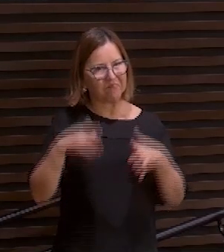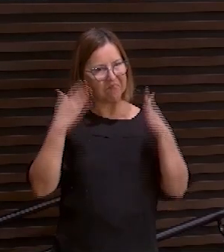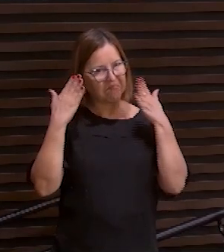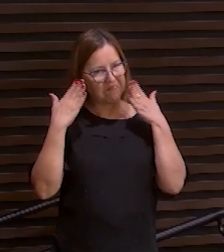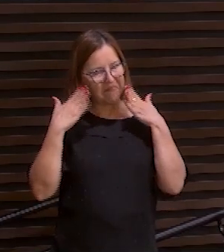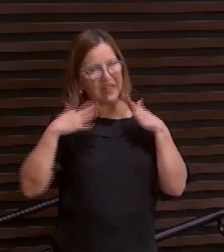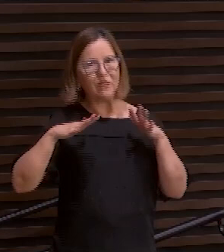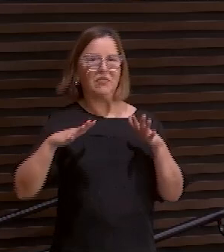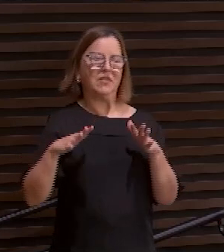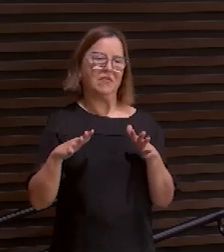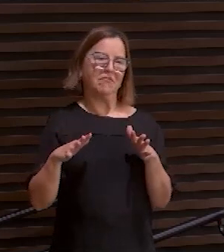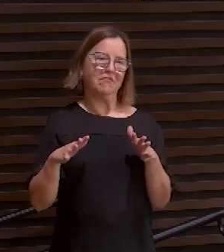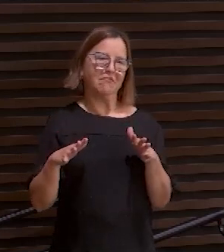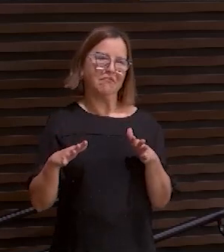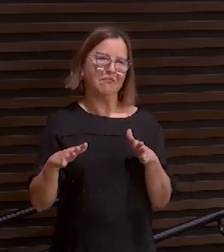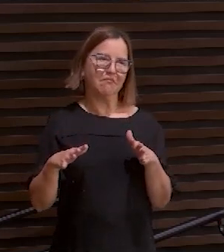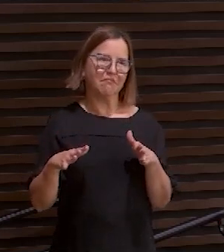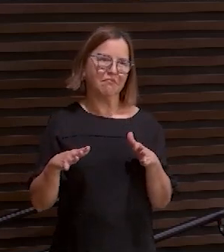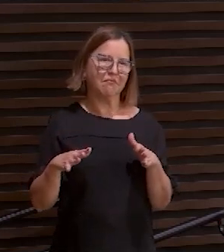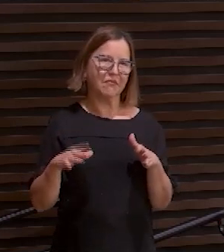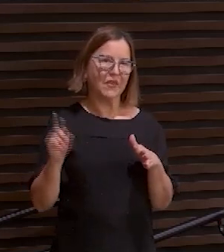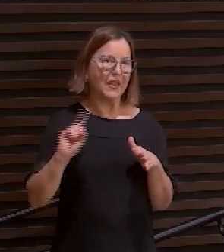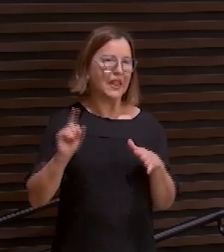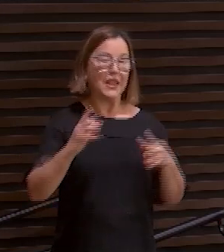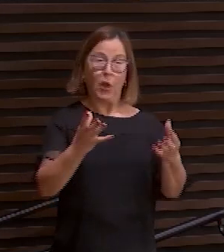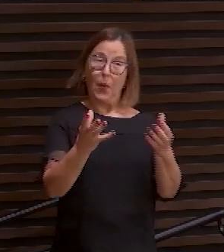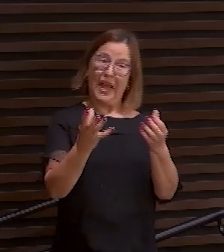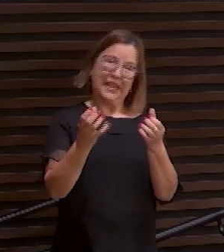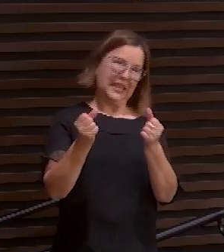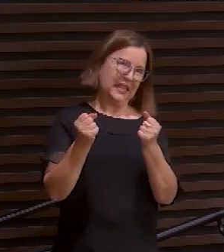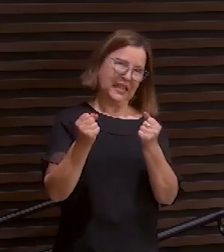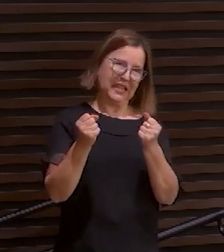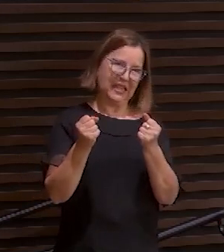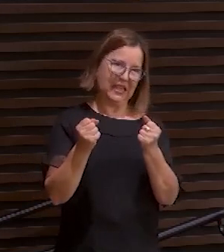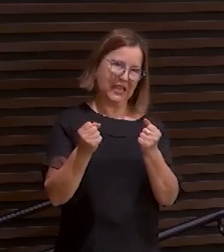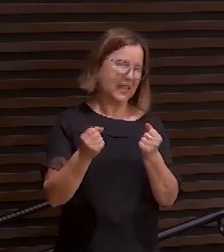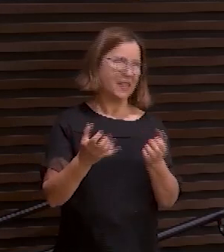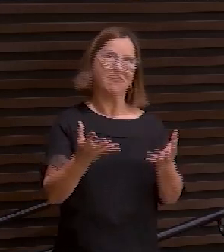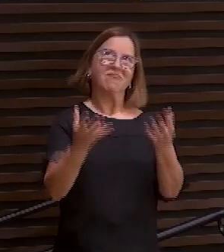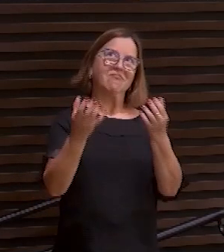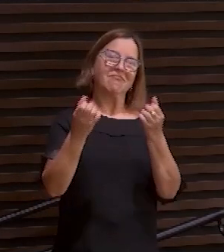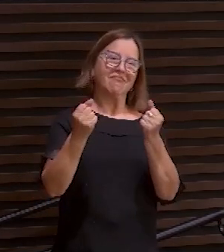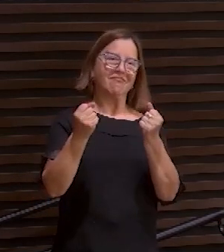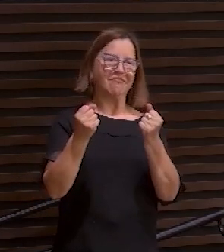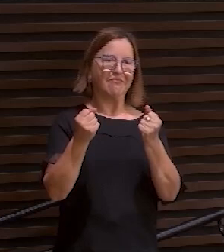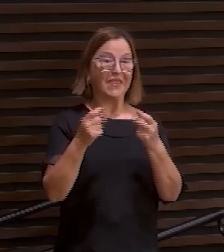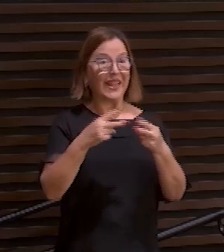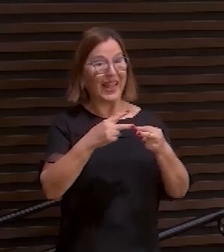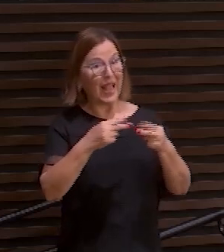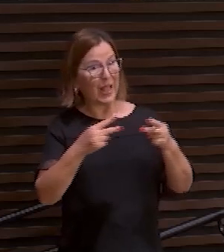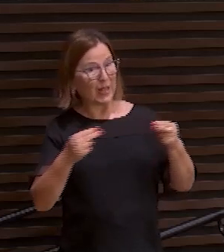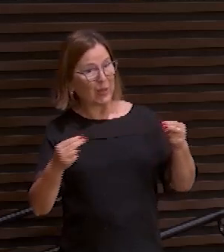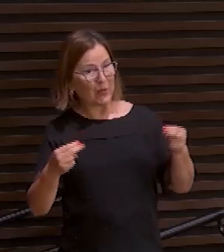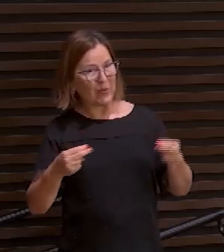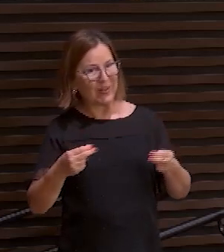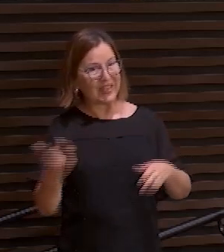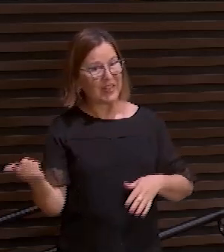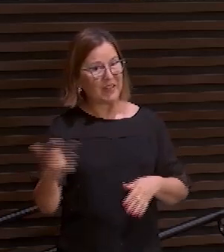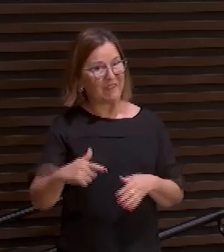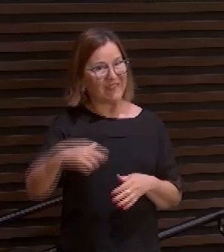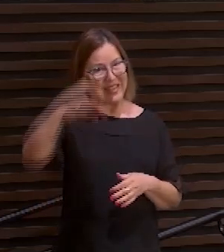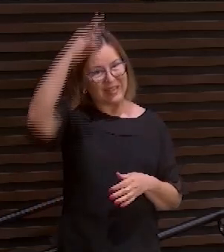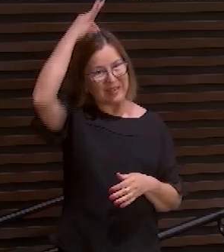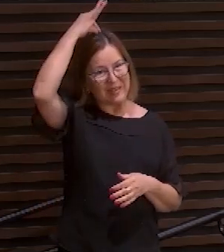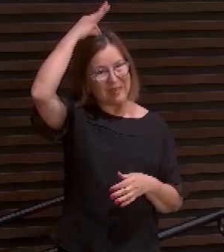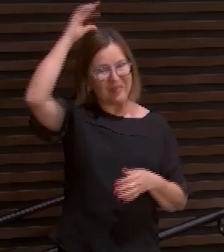ele não aceita, não recebe as coisas do Espírito de